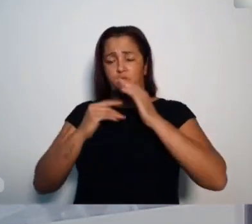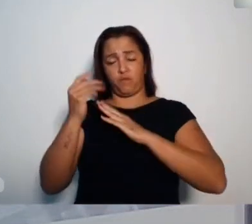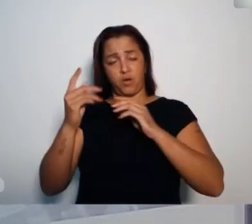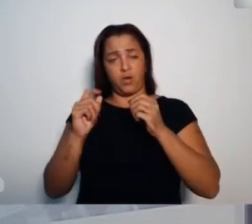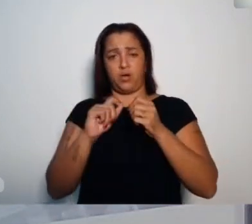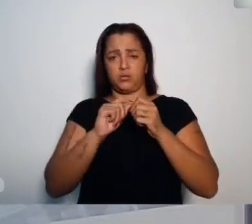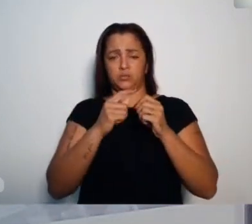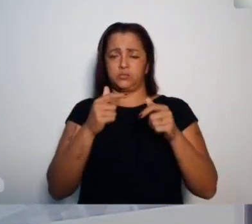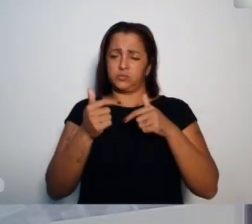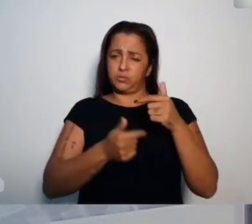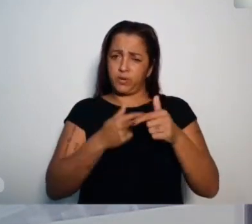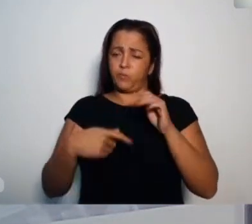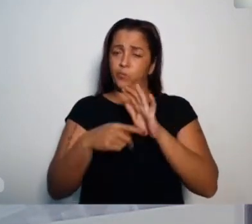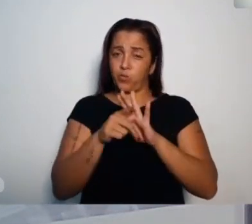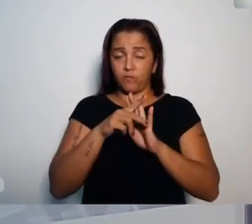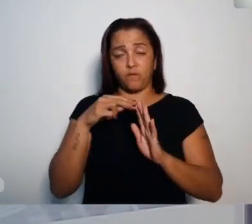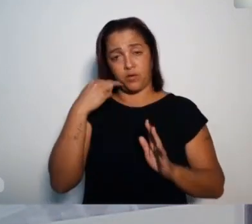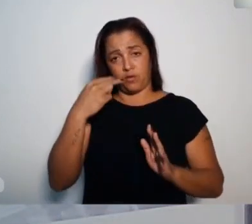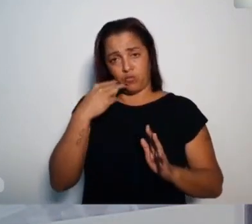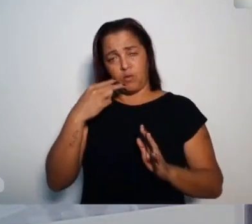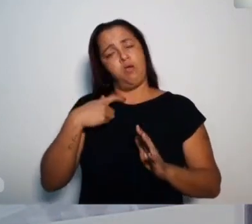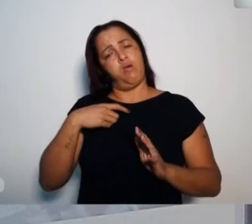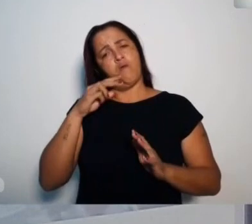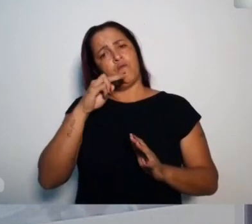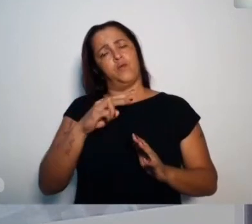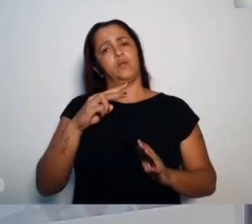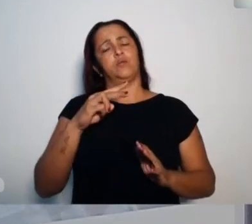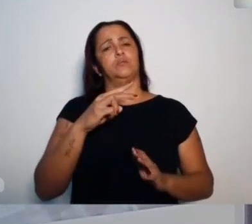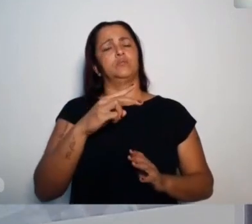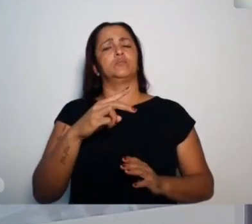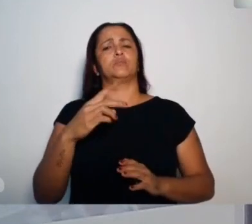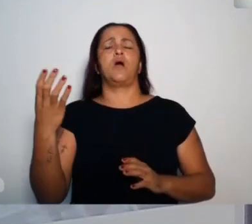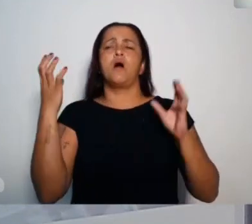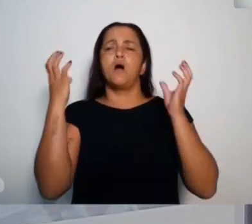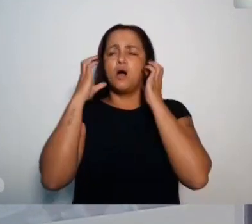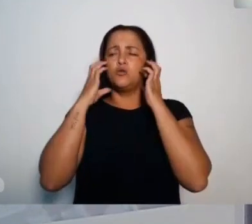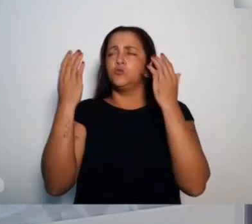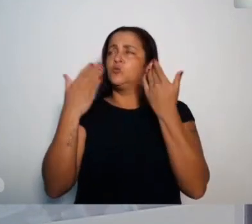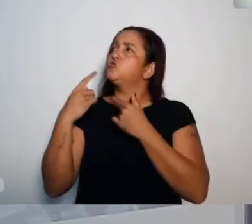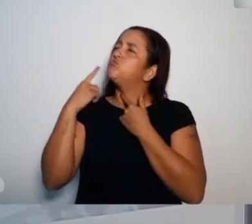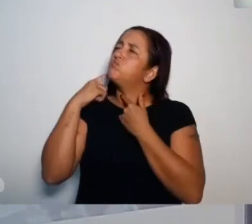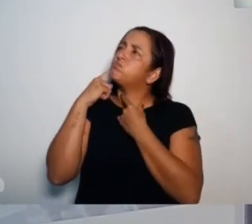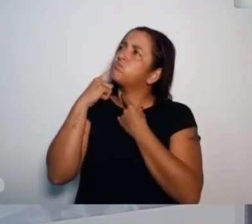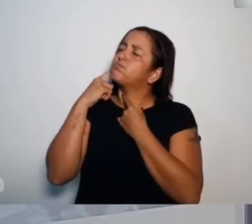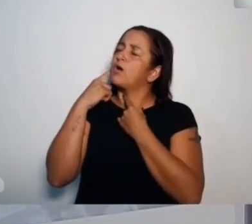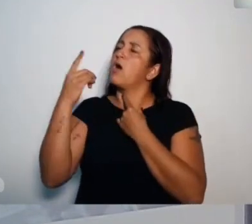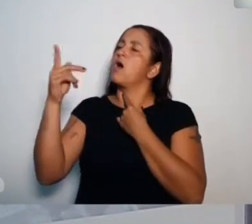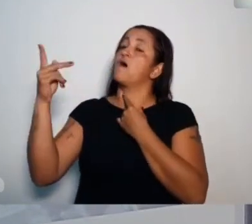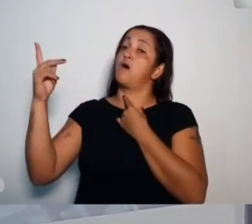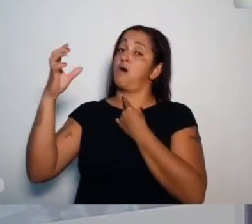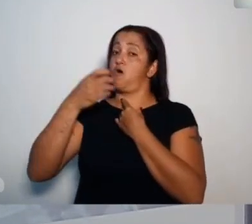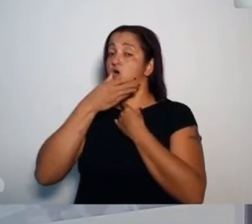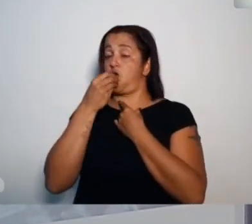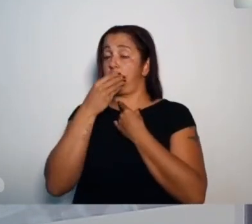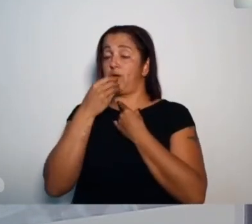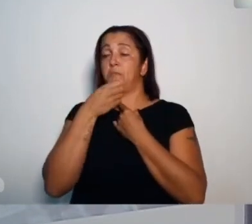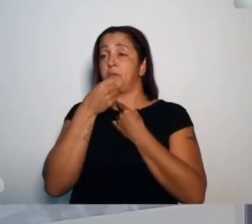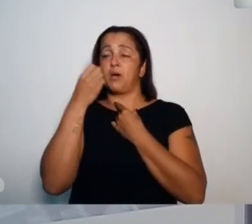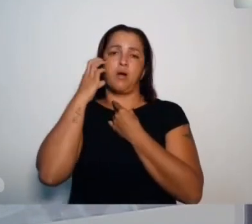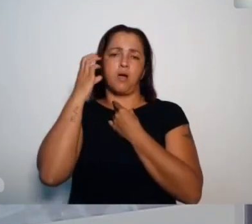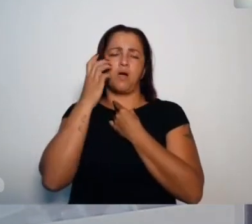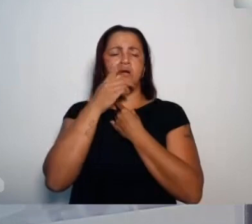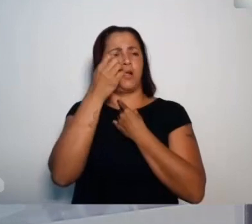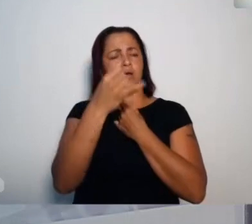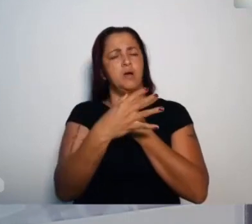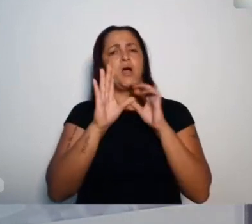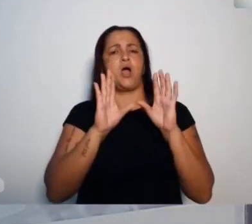vereador. Eu ouvi na rádio hoje um radialista falando de que a Câmara precisa